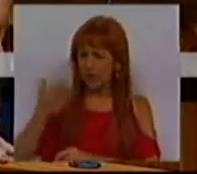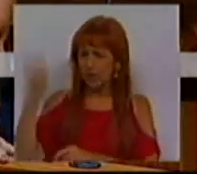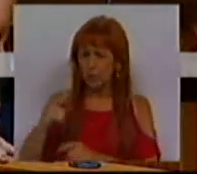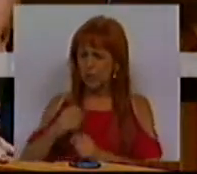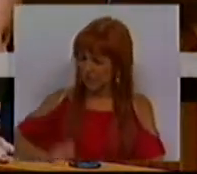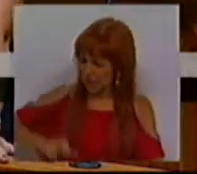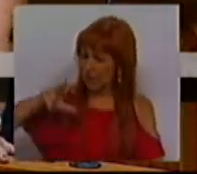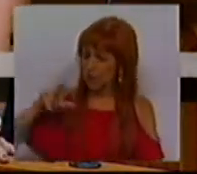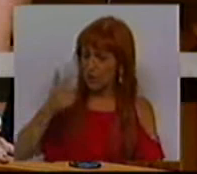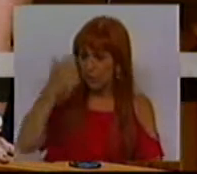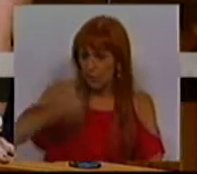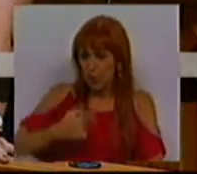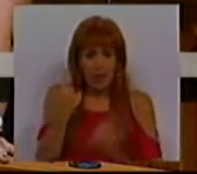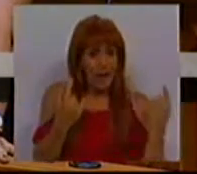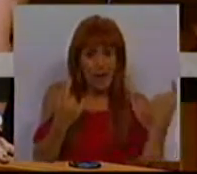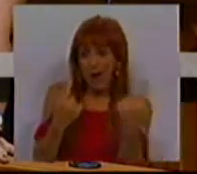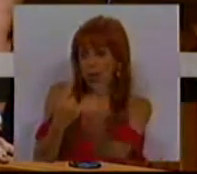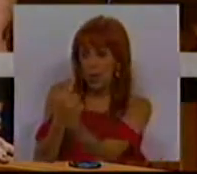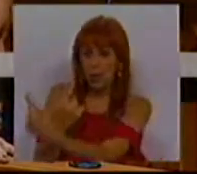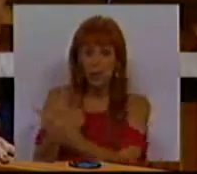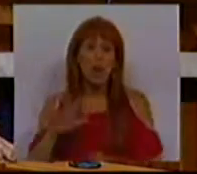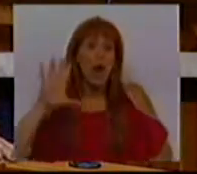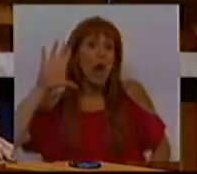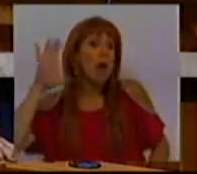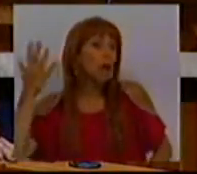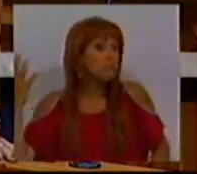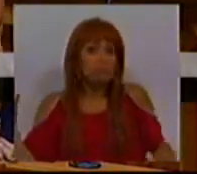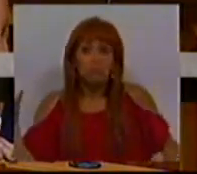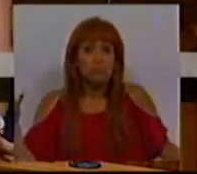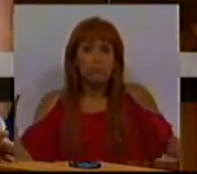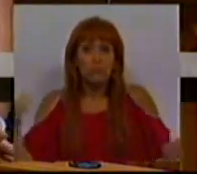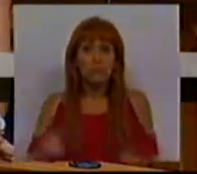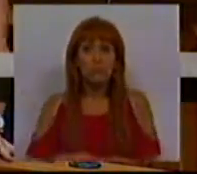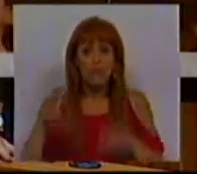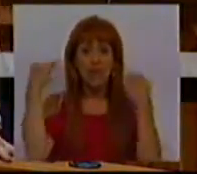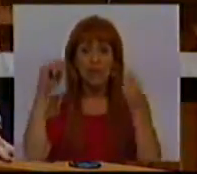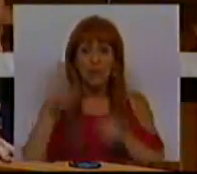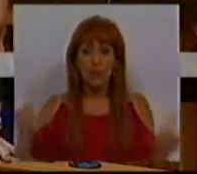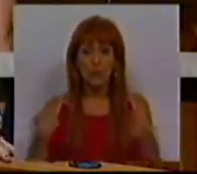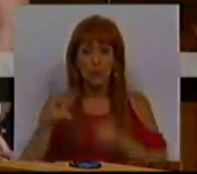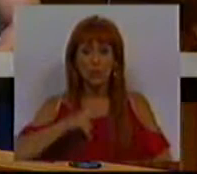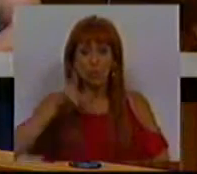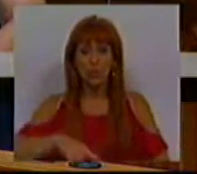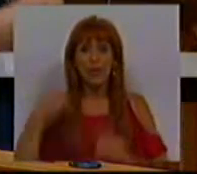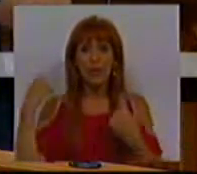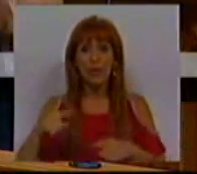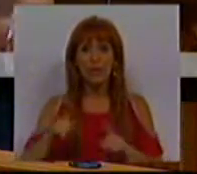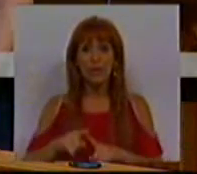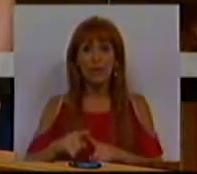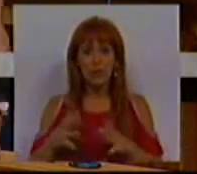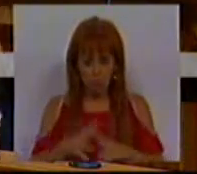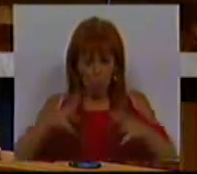do enriquecimento pessoal de cada um de nós. Acontece que o ensino da música em Portugal teve